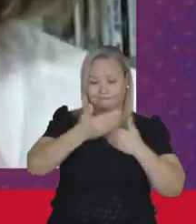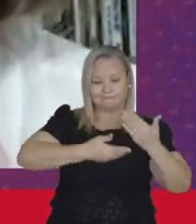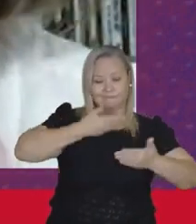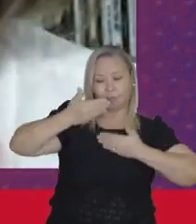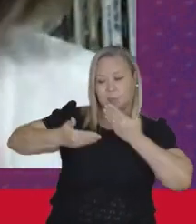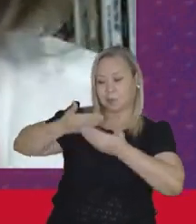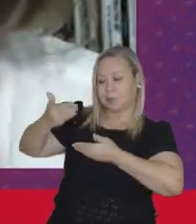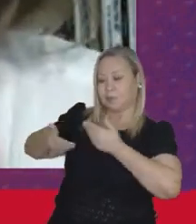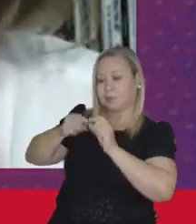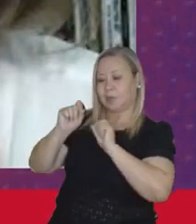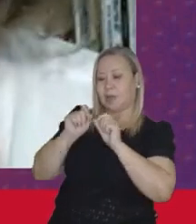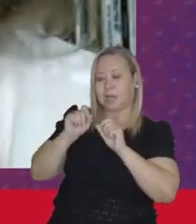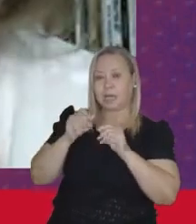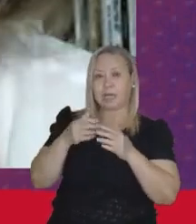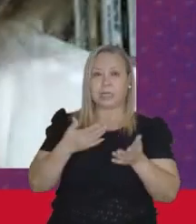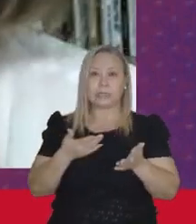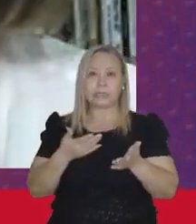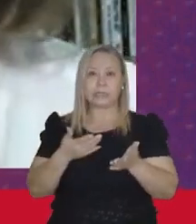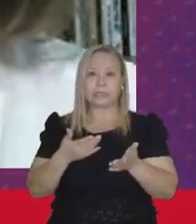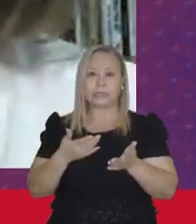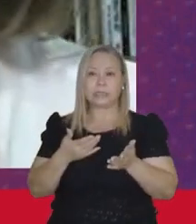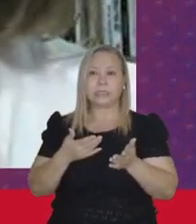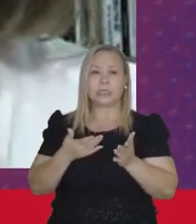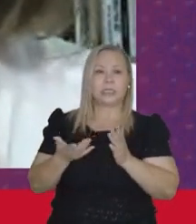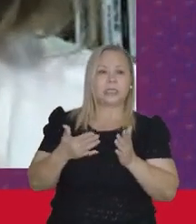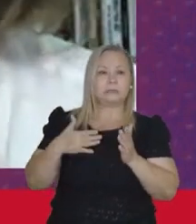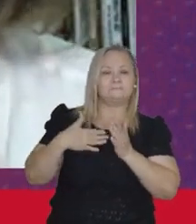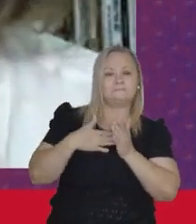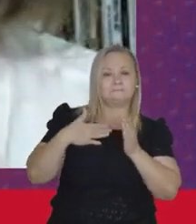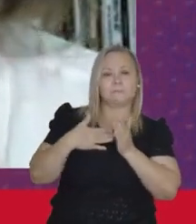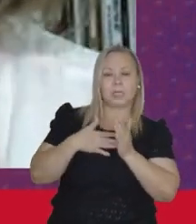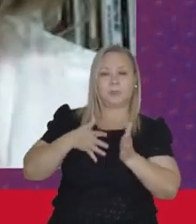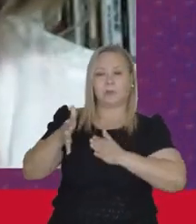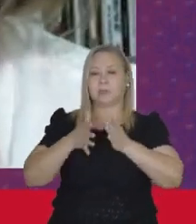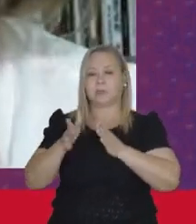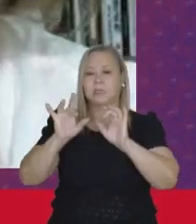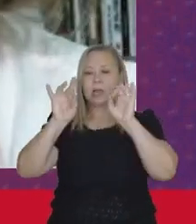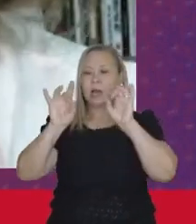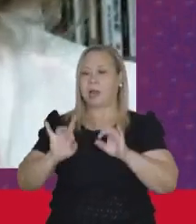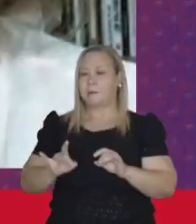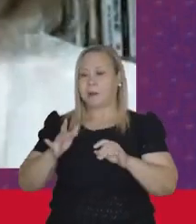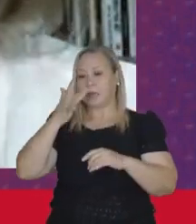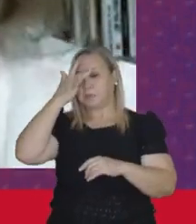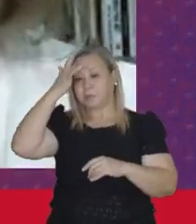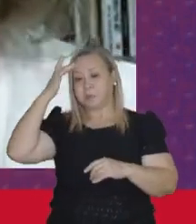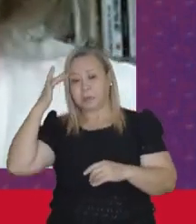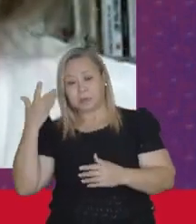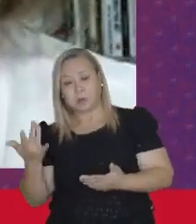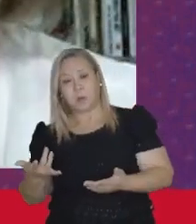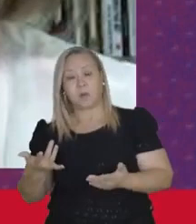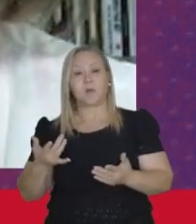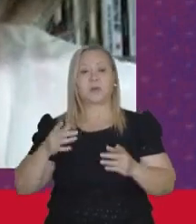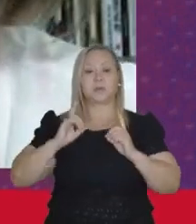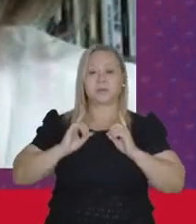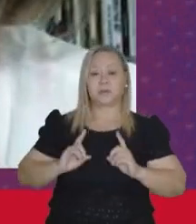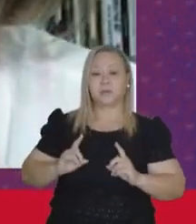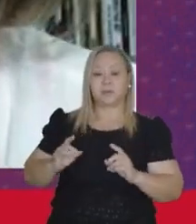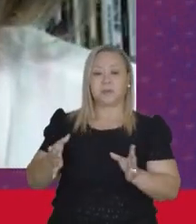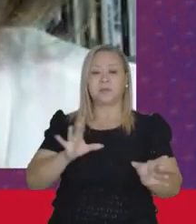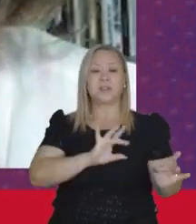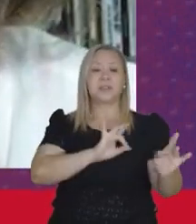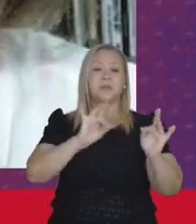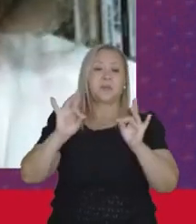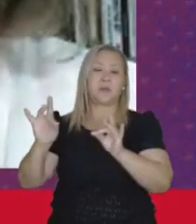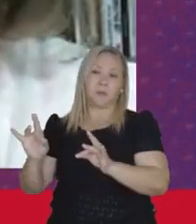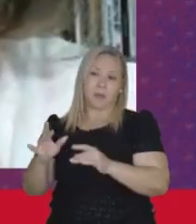que condiciona o acesso apenas às pessoas com deficiência que pudessem acompanhar o mesmo ritmo